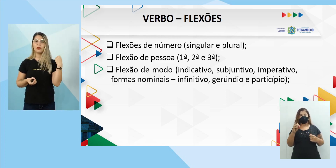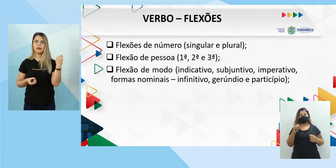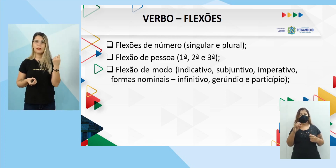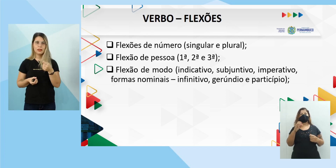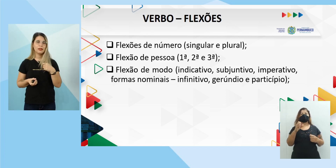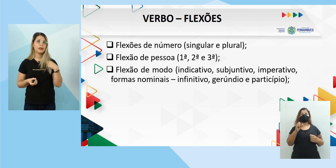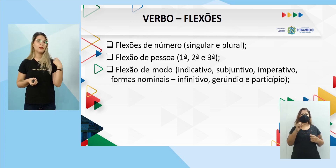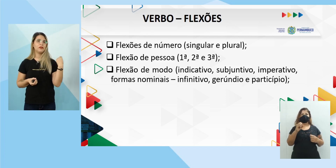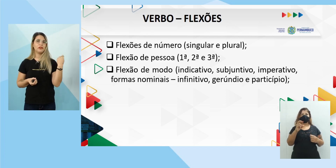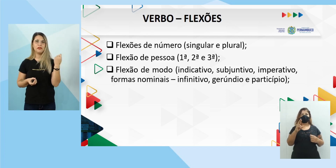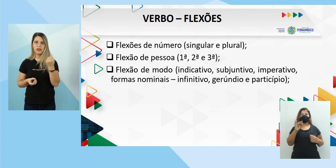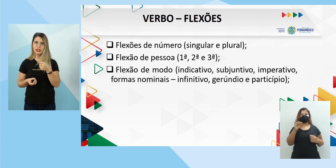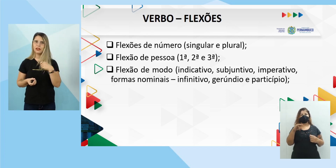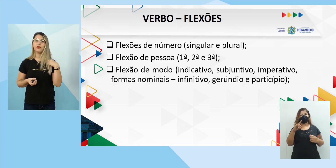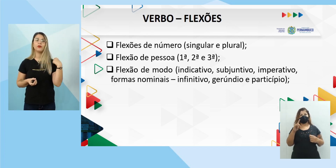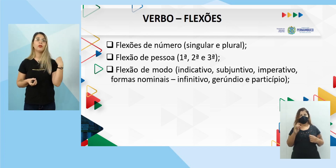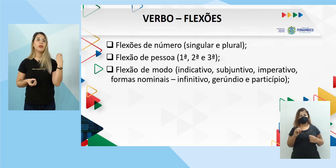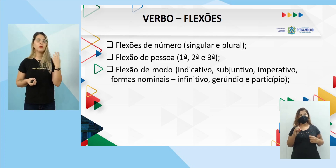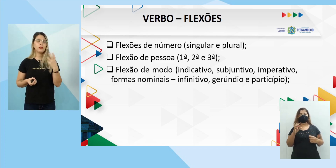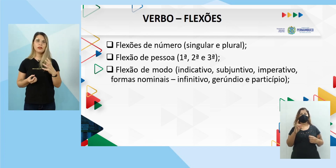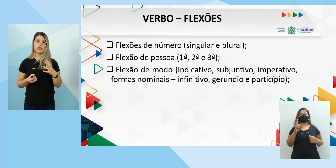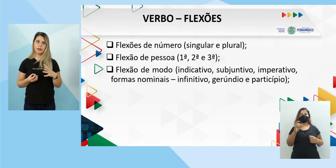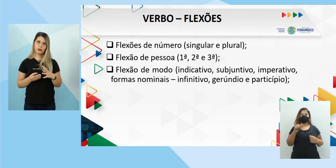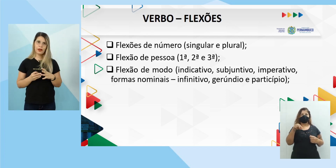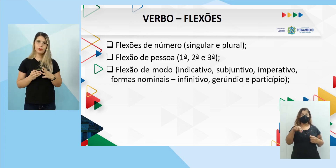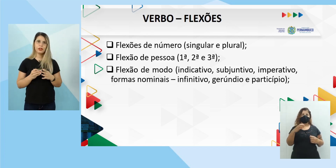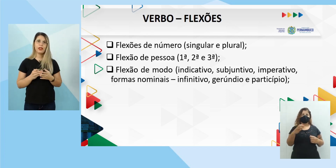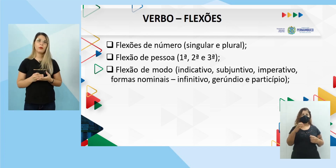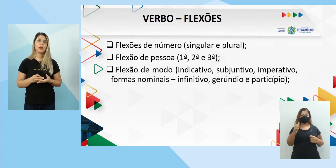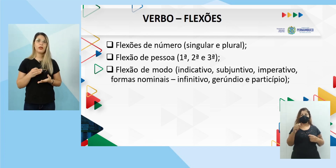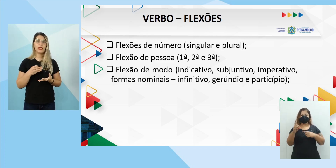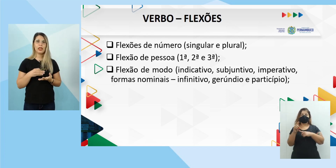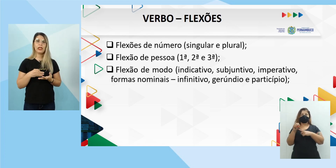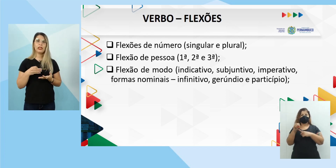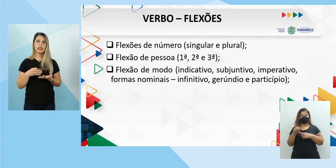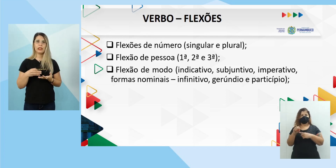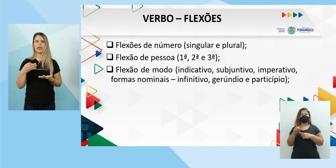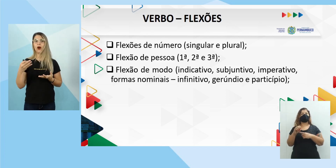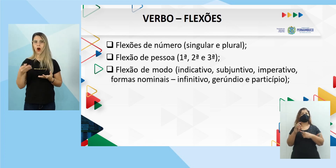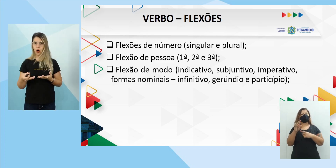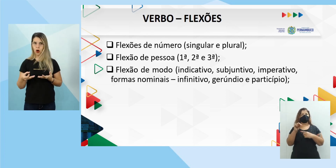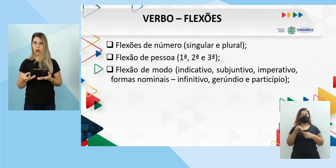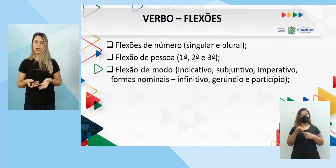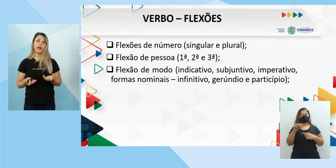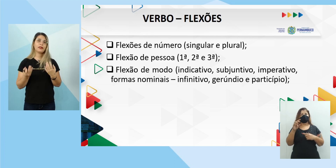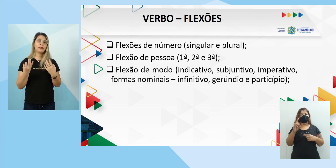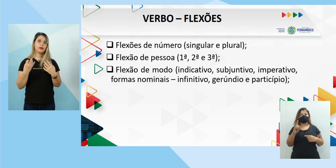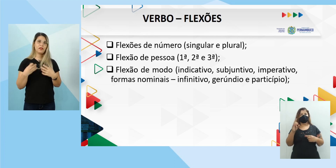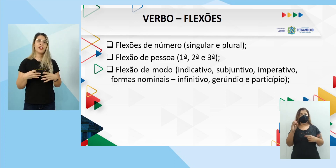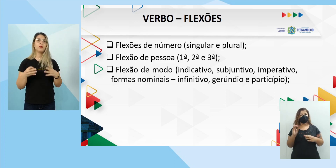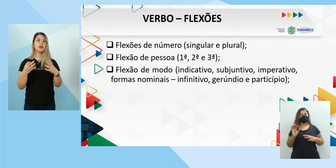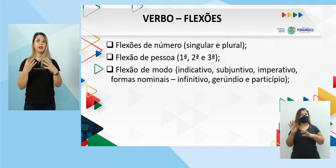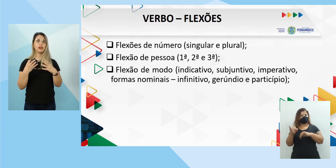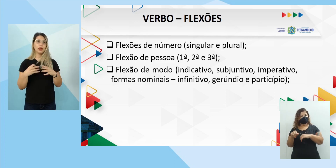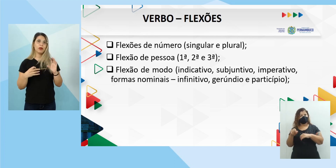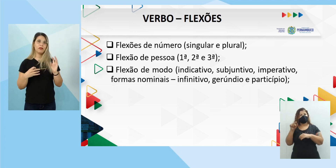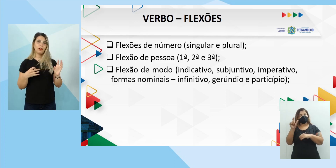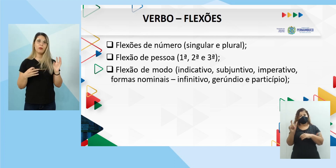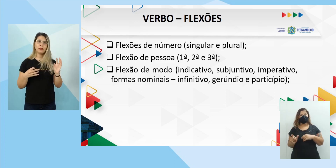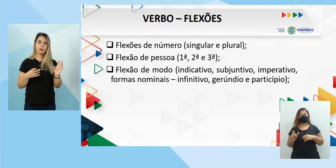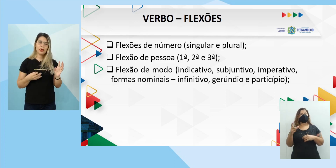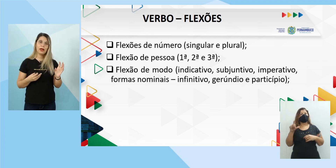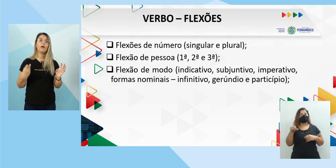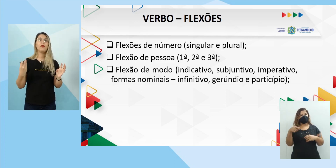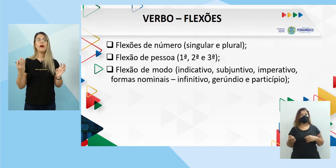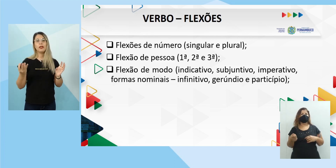sorrindo, dançando, vivendo. Todos esses verbos que terminam em NDO, eles são verbos que estão na